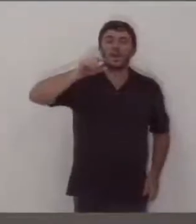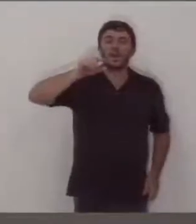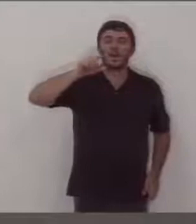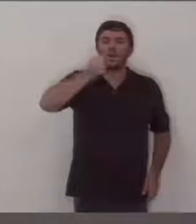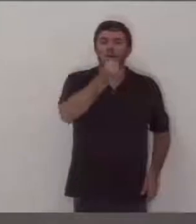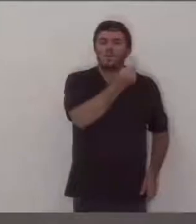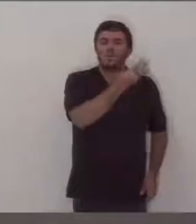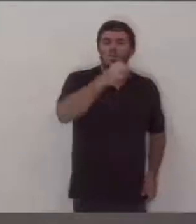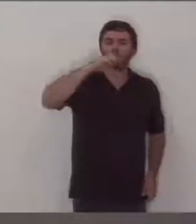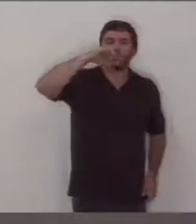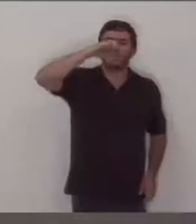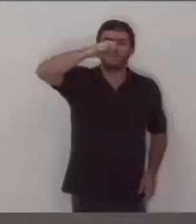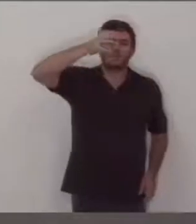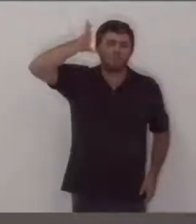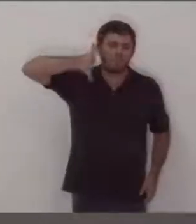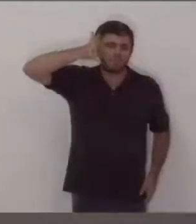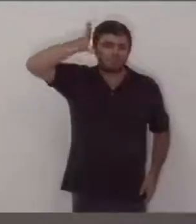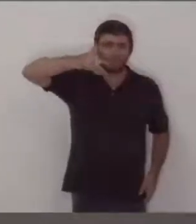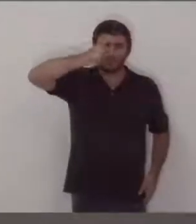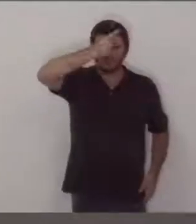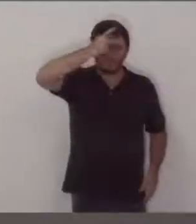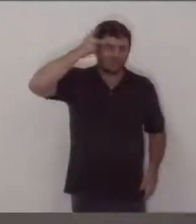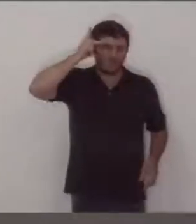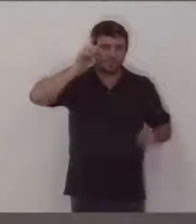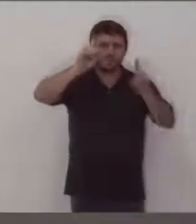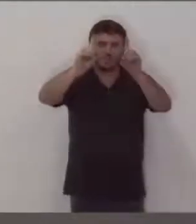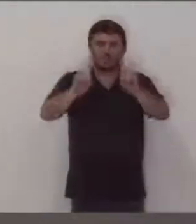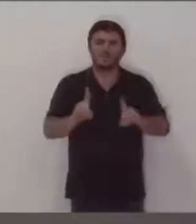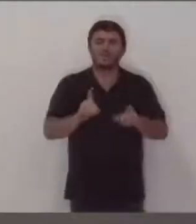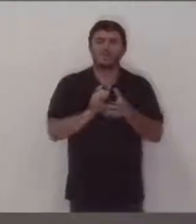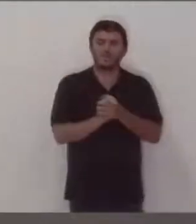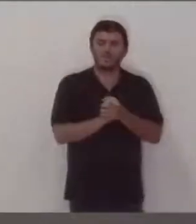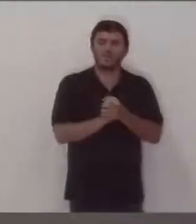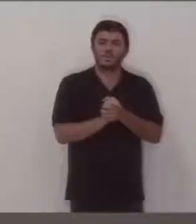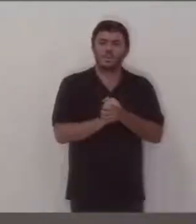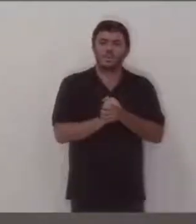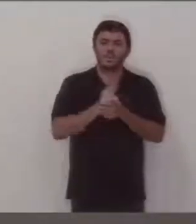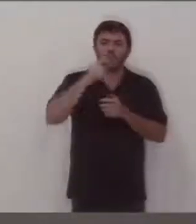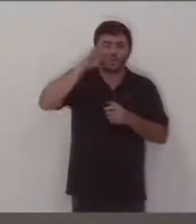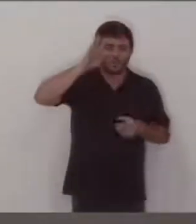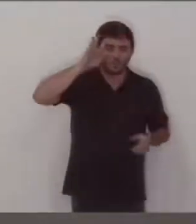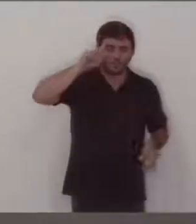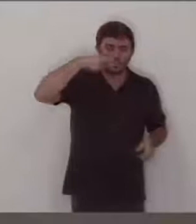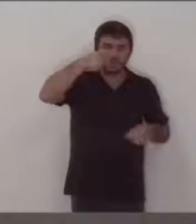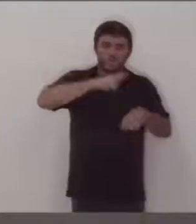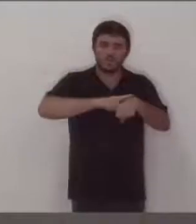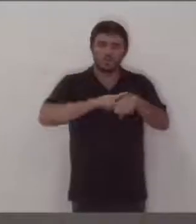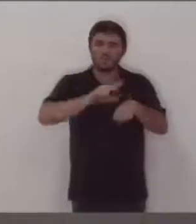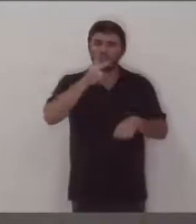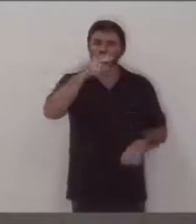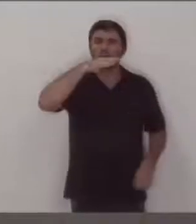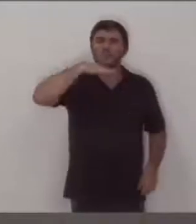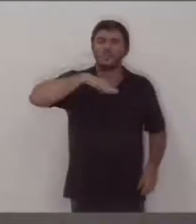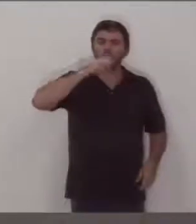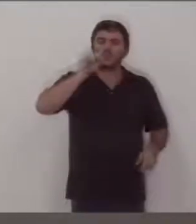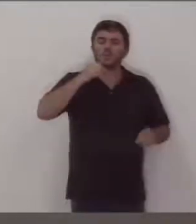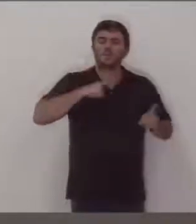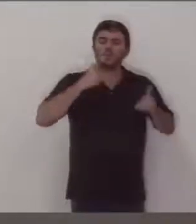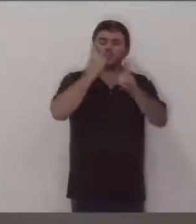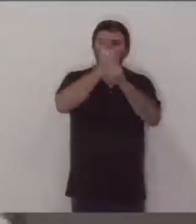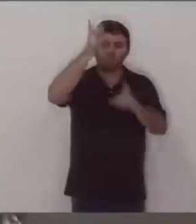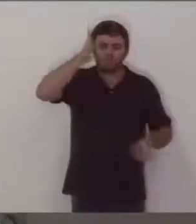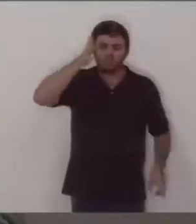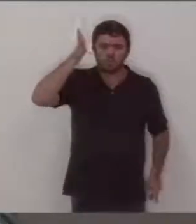aqui o encontro da quarta-feira, às 14 horas, no SIC Eduardo von Zuben. E conforme as datas forem chegando, a gente